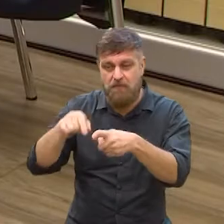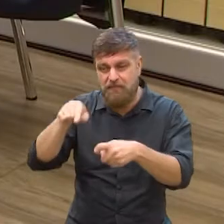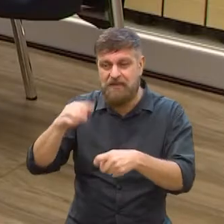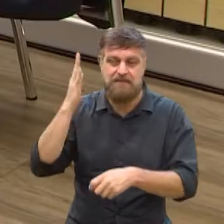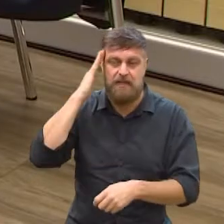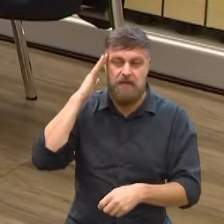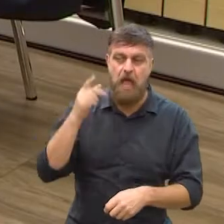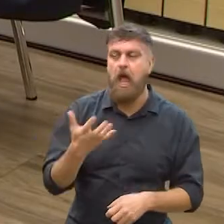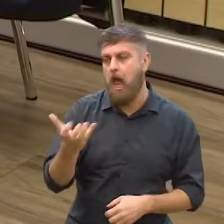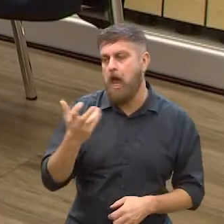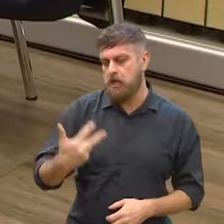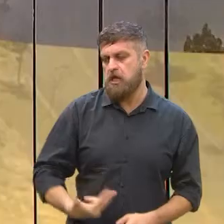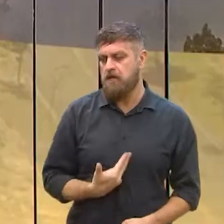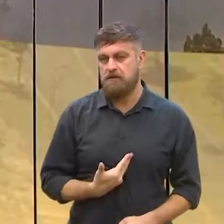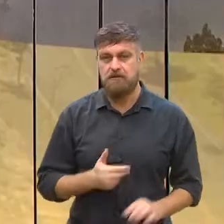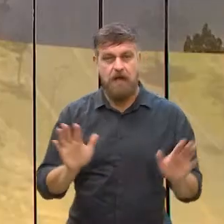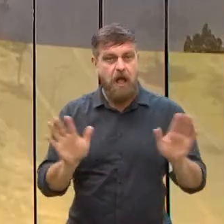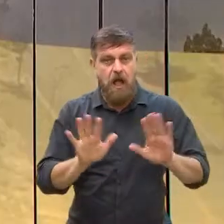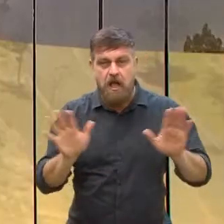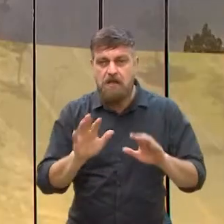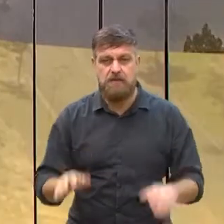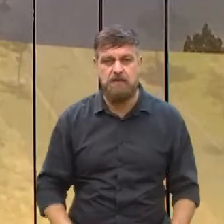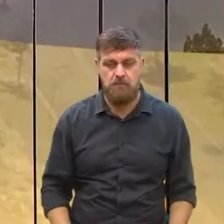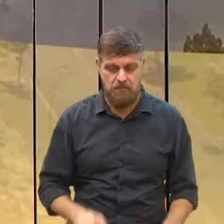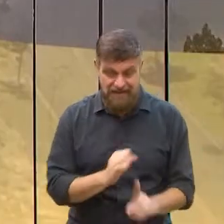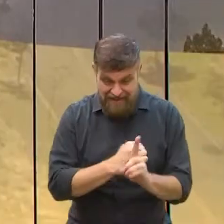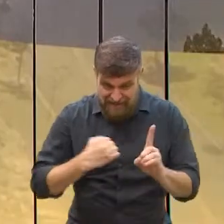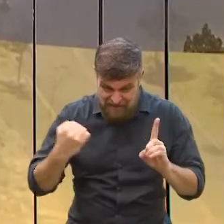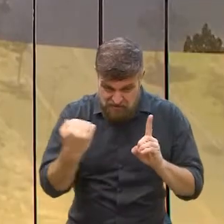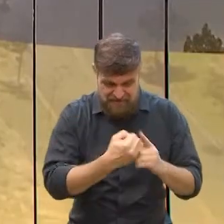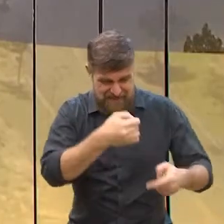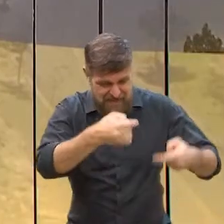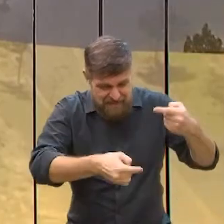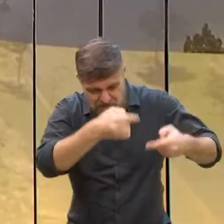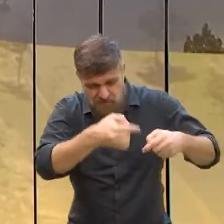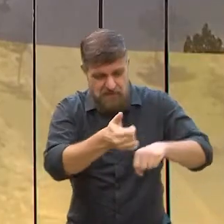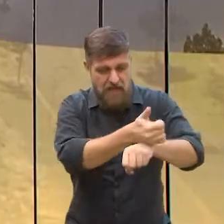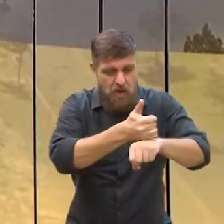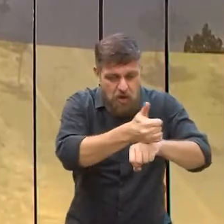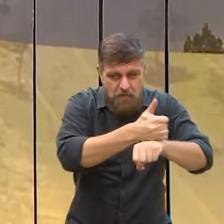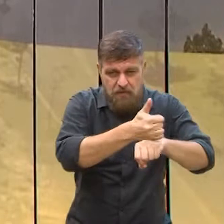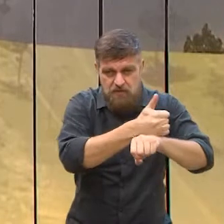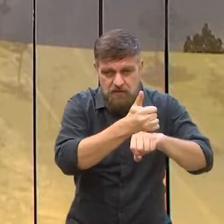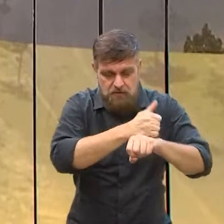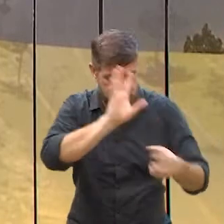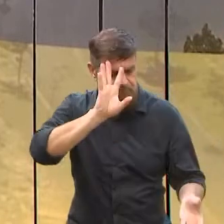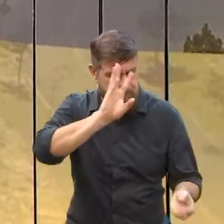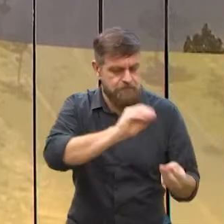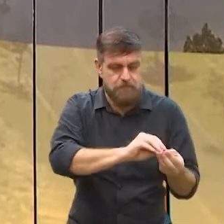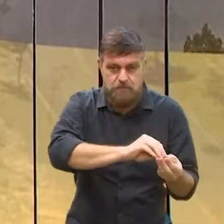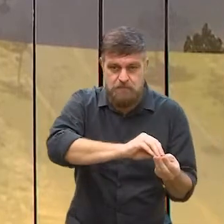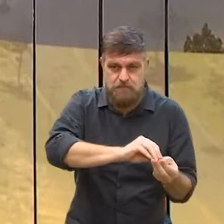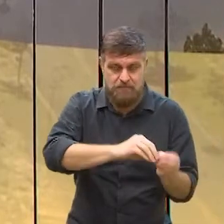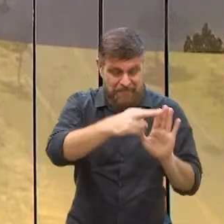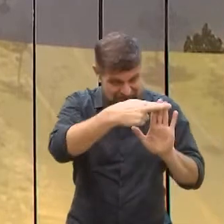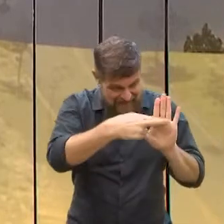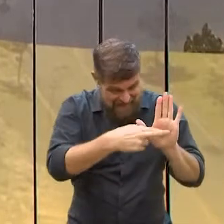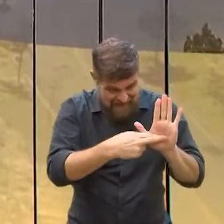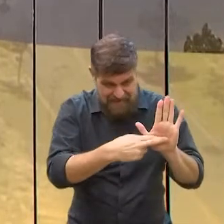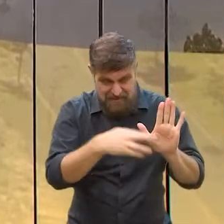quer tratar com cirurgia. Não. A maior parte da sociedade que discute o assunto e define essas normas